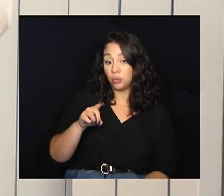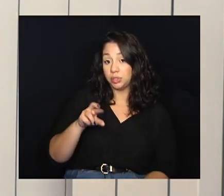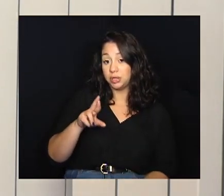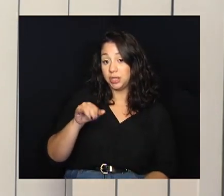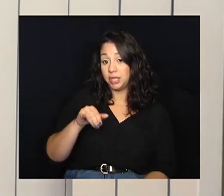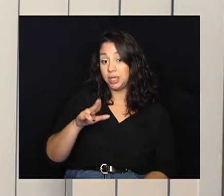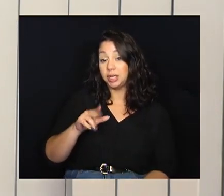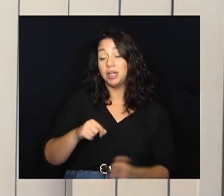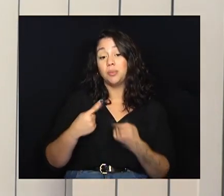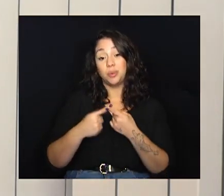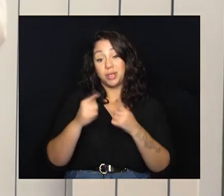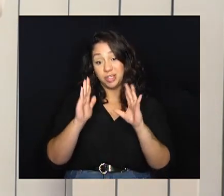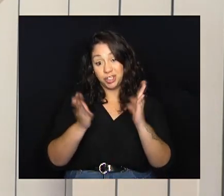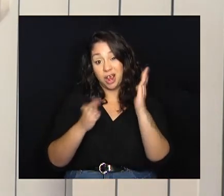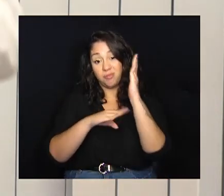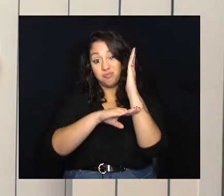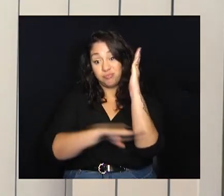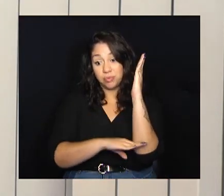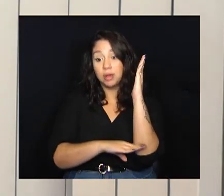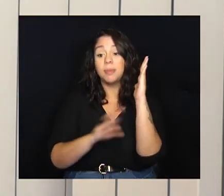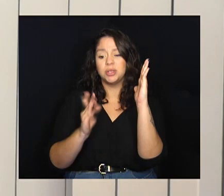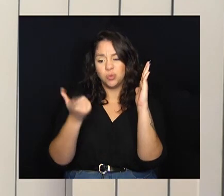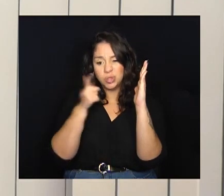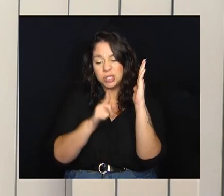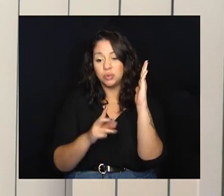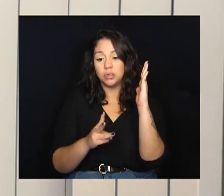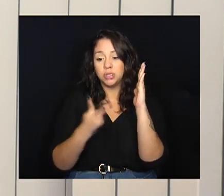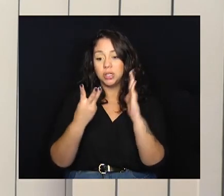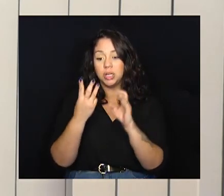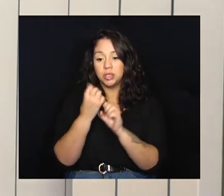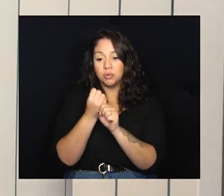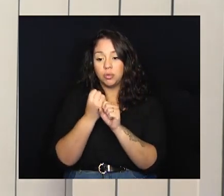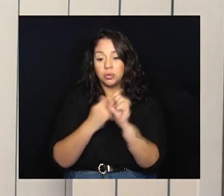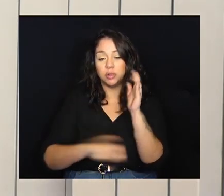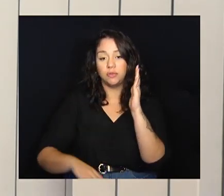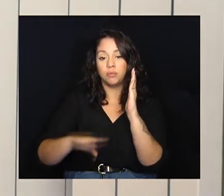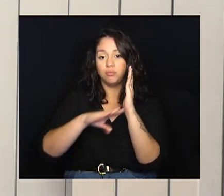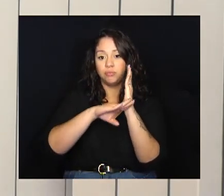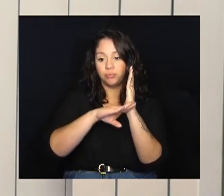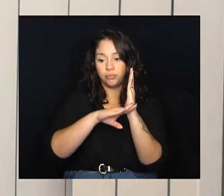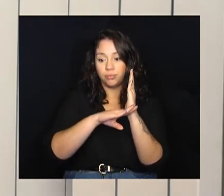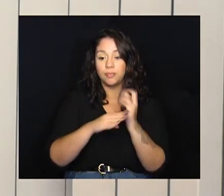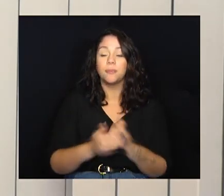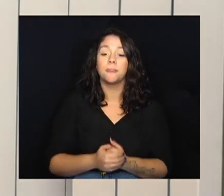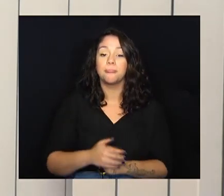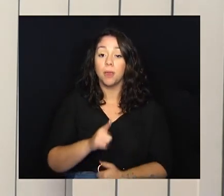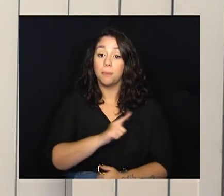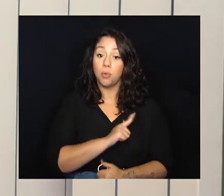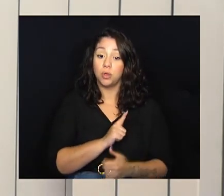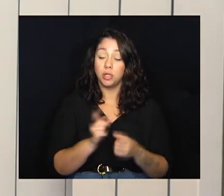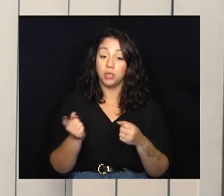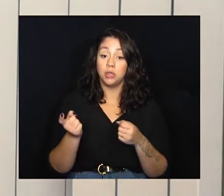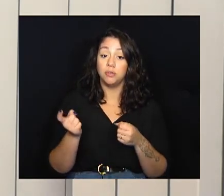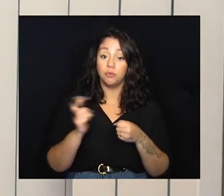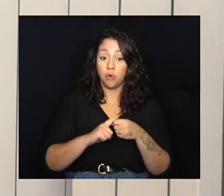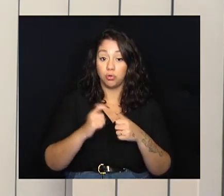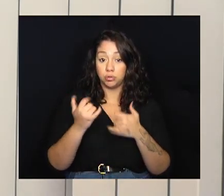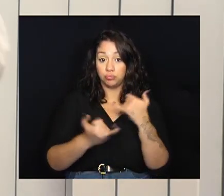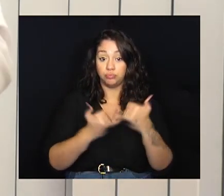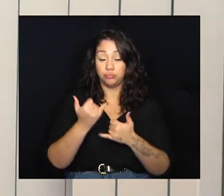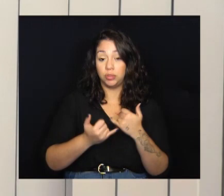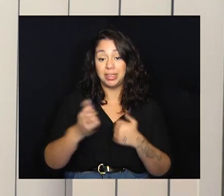mas conseguiu os três pontos está na primeira parte da tabela bugre volta a Campo nesta quinta-feira